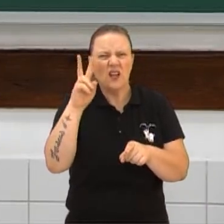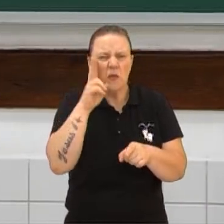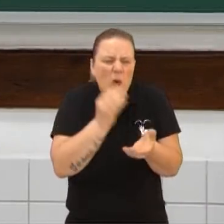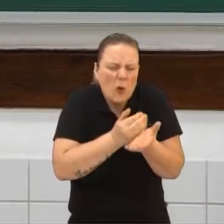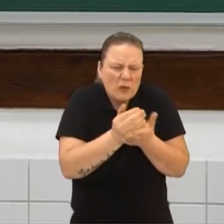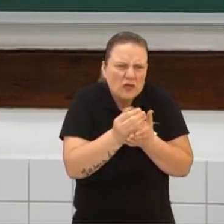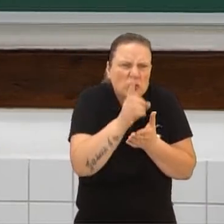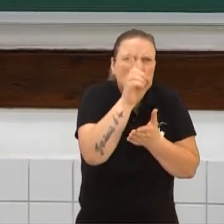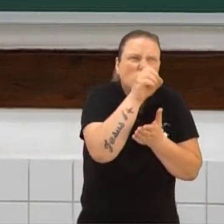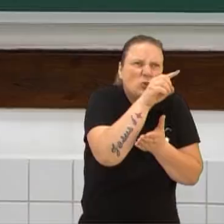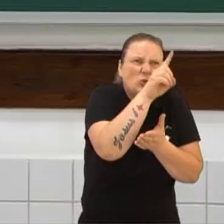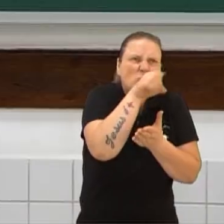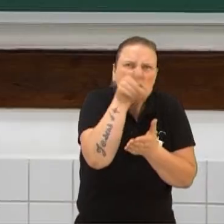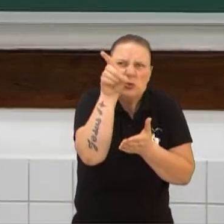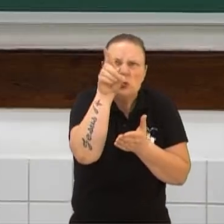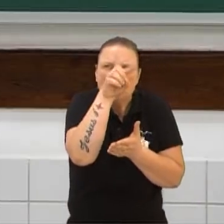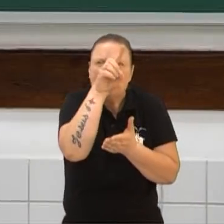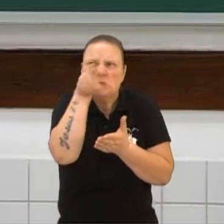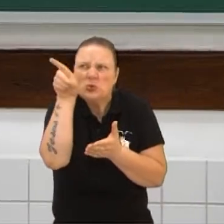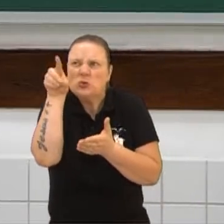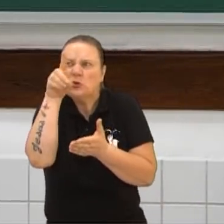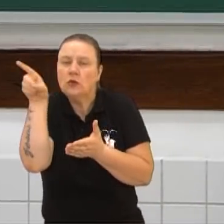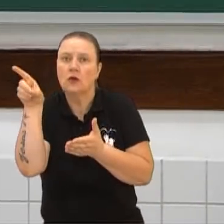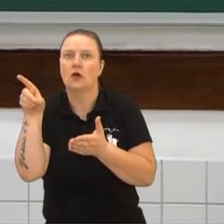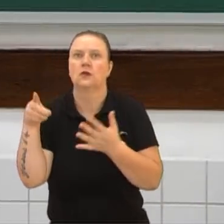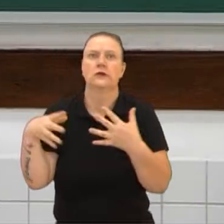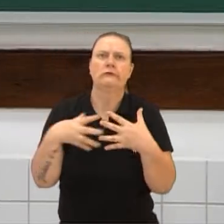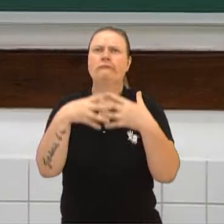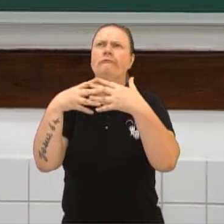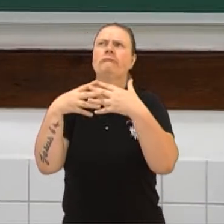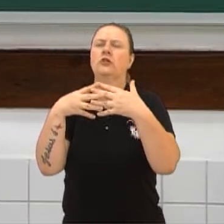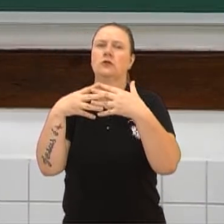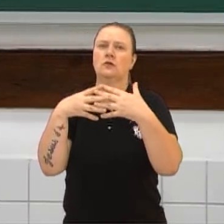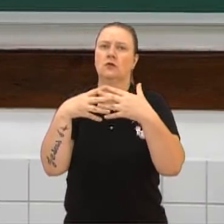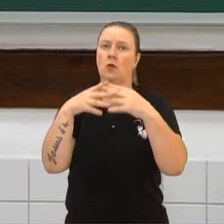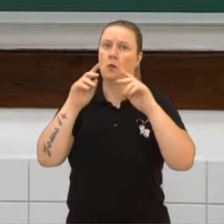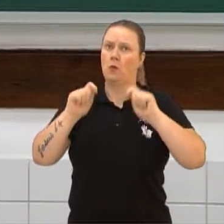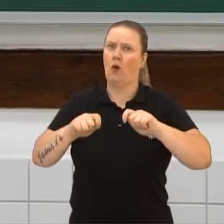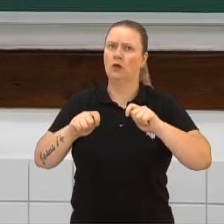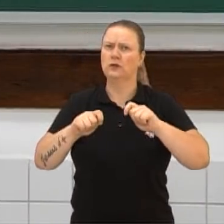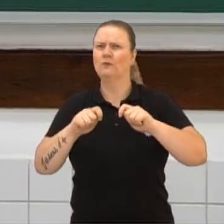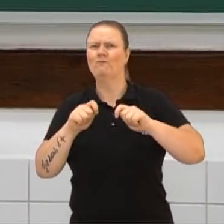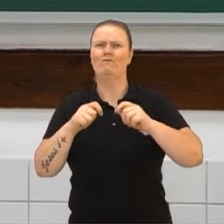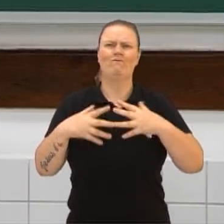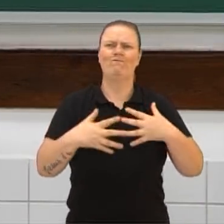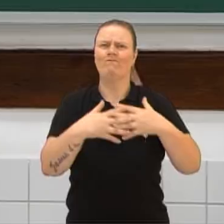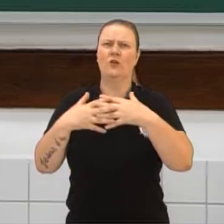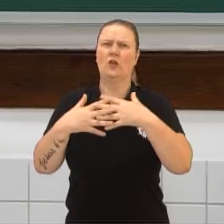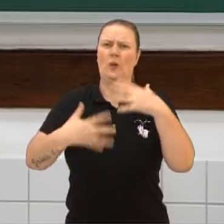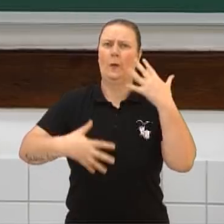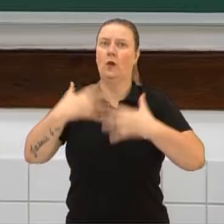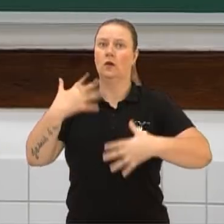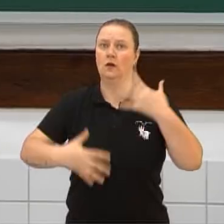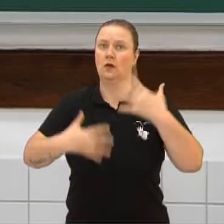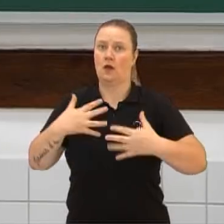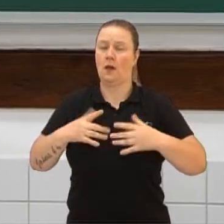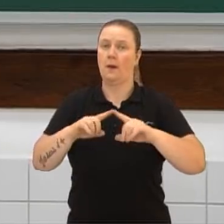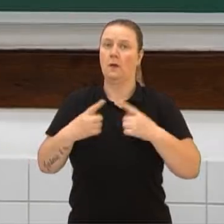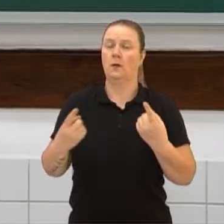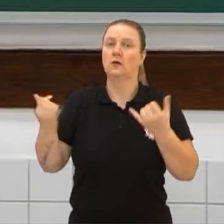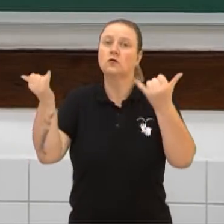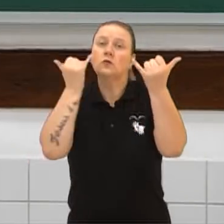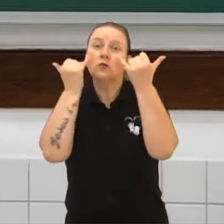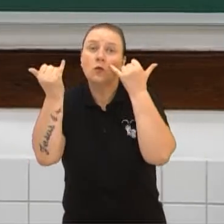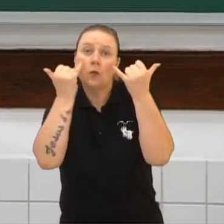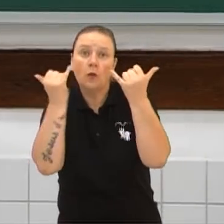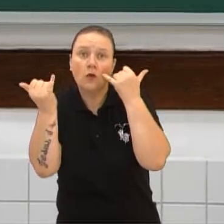caderno, é mais fácil de se perder e até de trocar nota, né? Lançar a nota errada, daí fica complicado, né? Então, os dados, muitas vezes, na